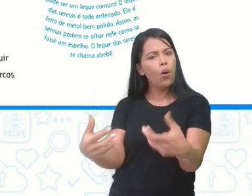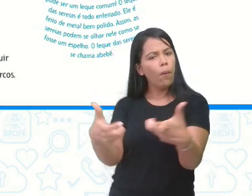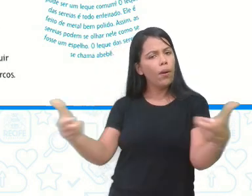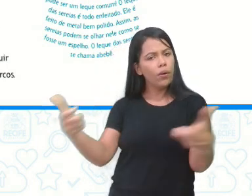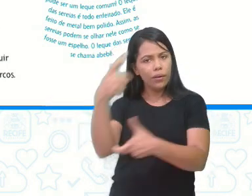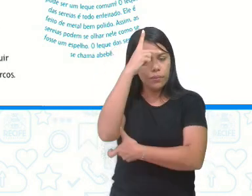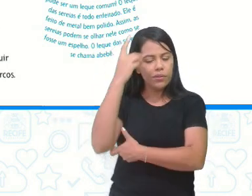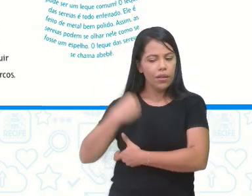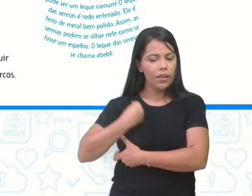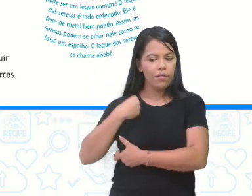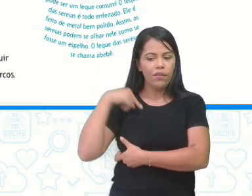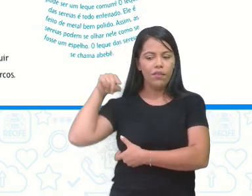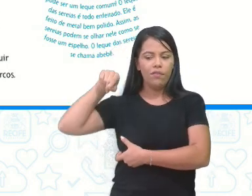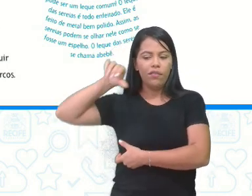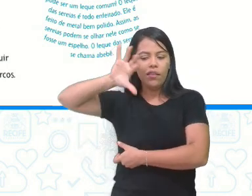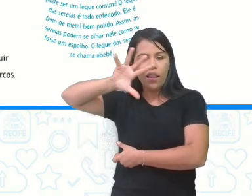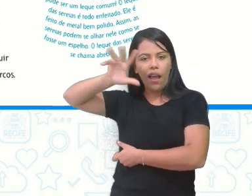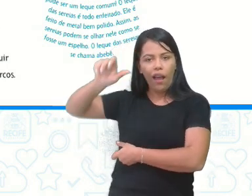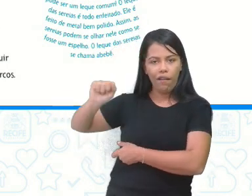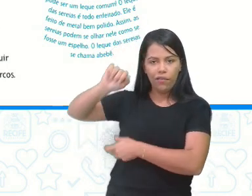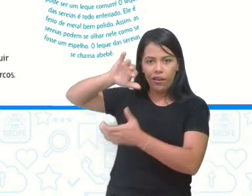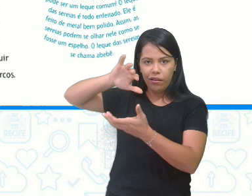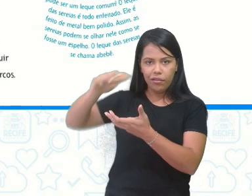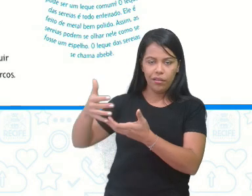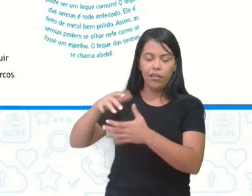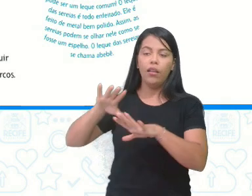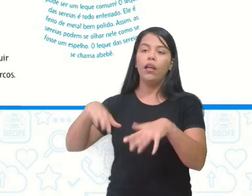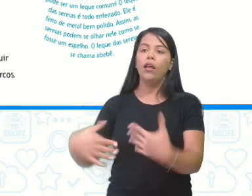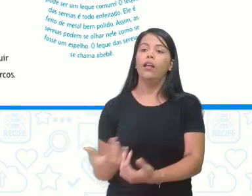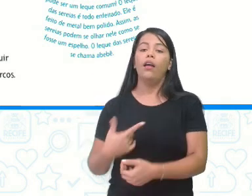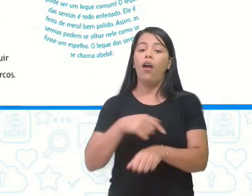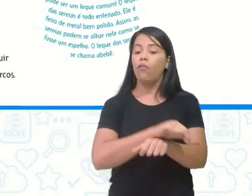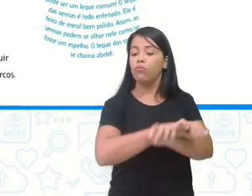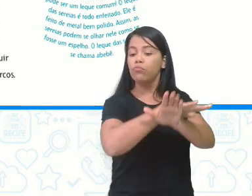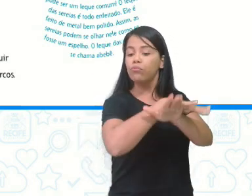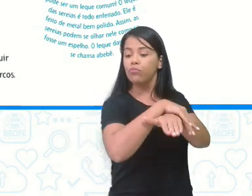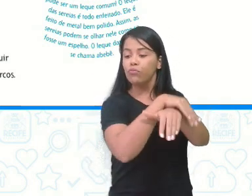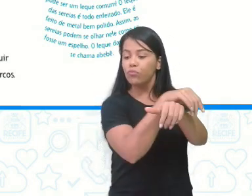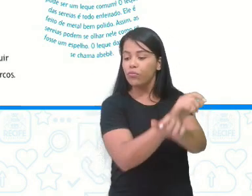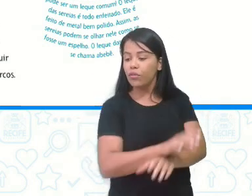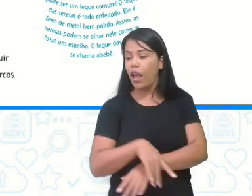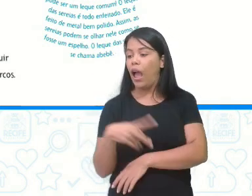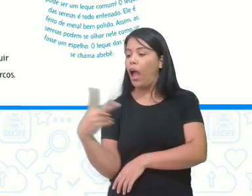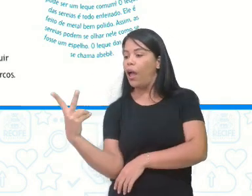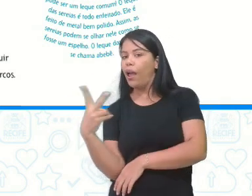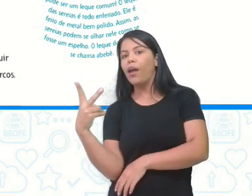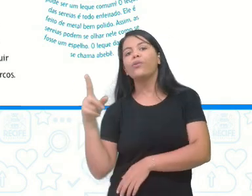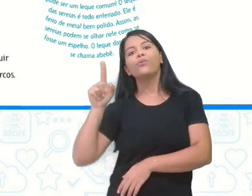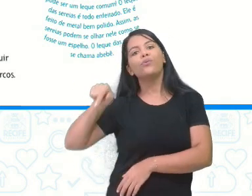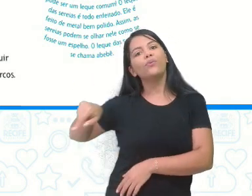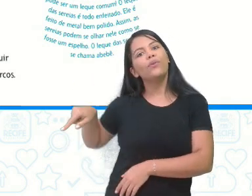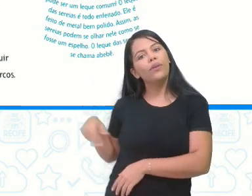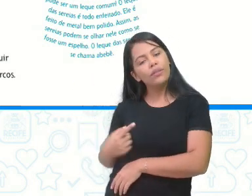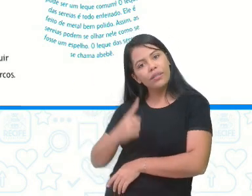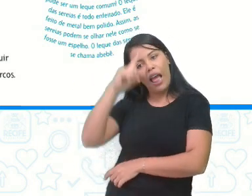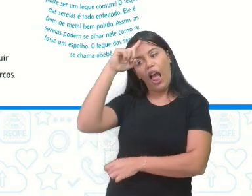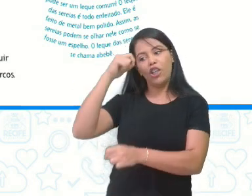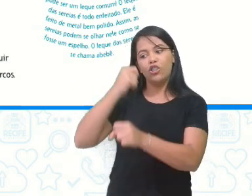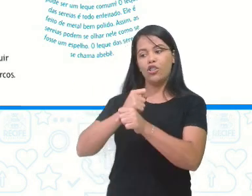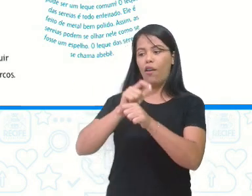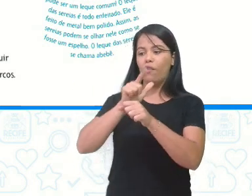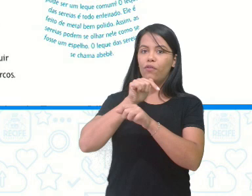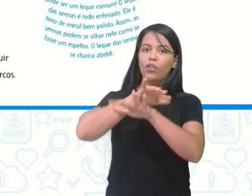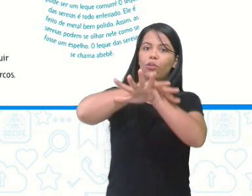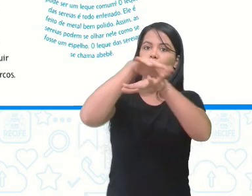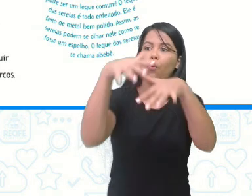africano. As sereias se consideram as donas do mar e de tudo que nele